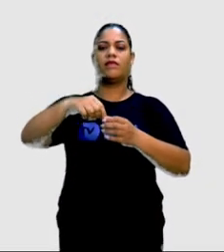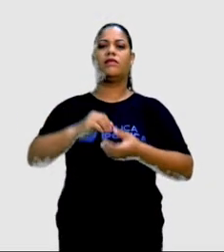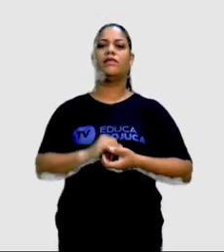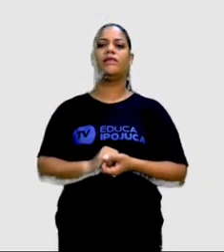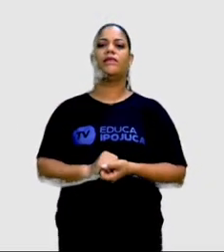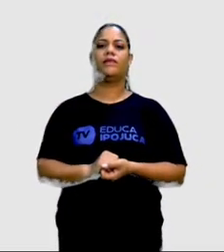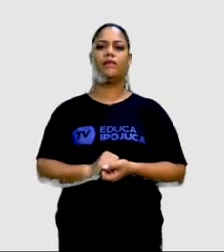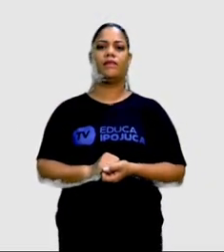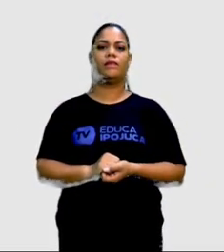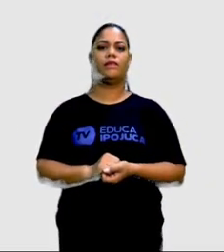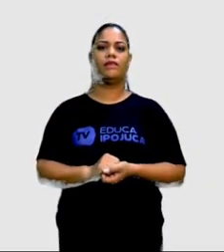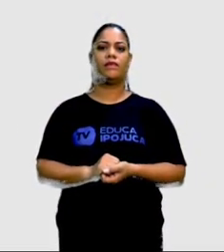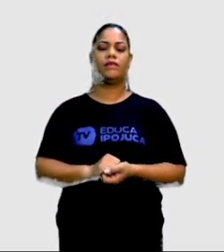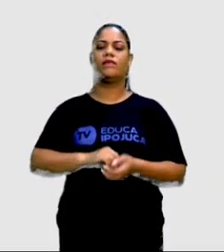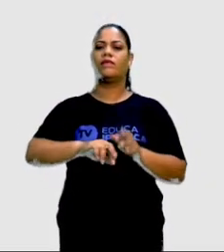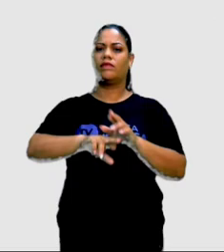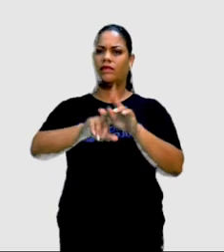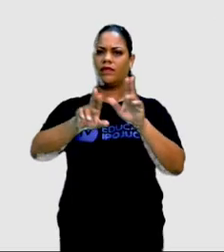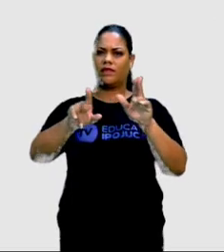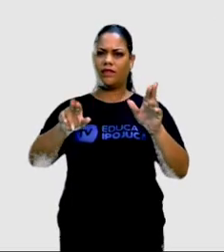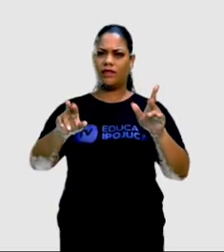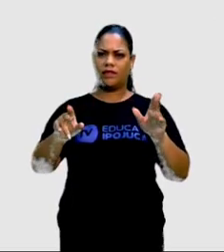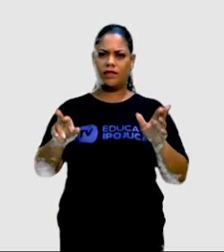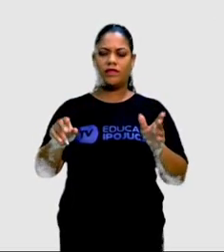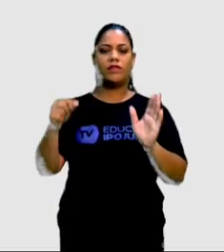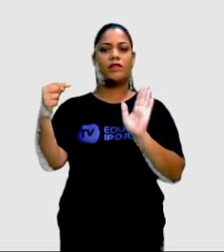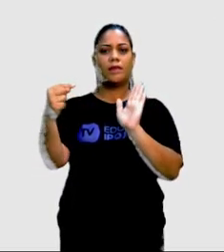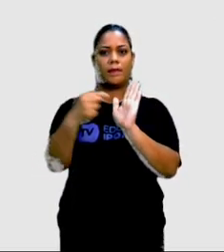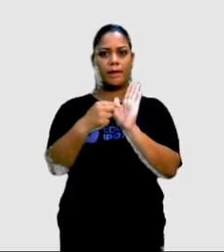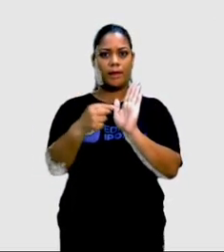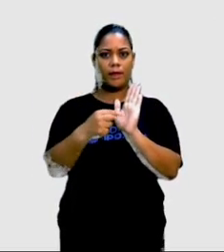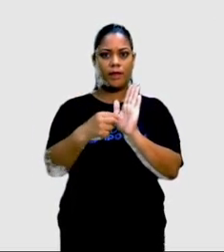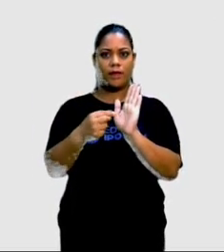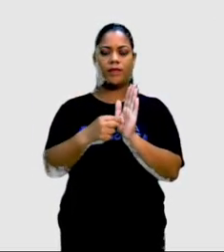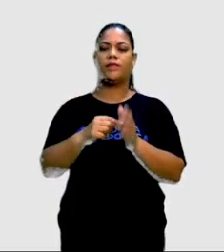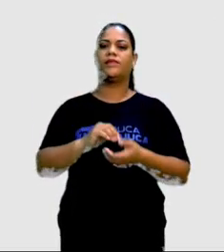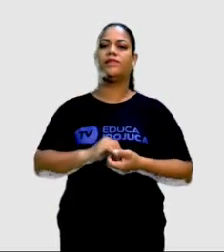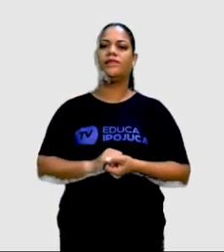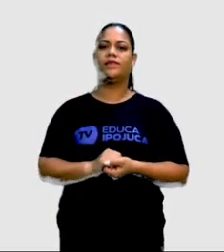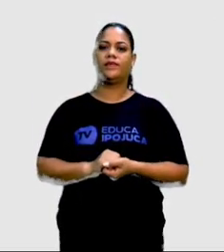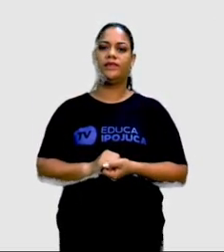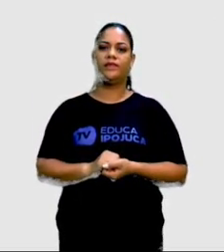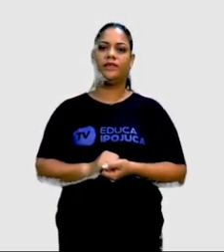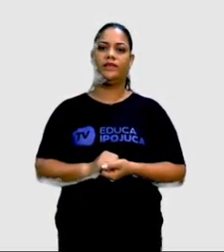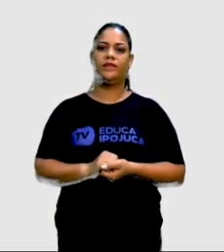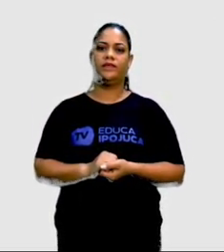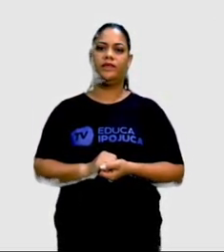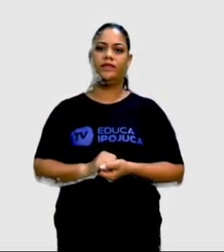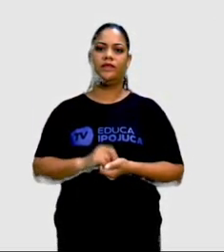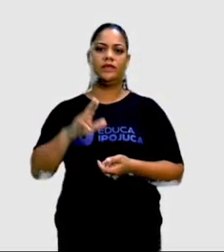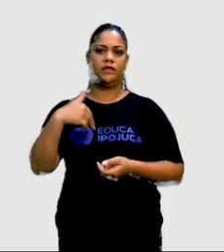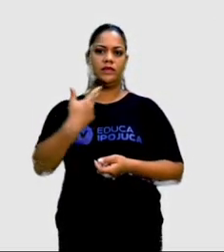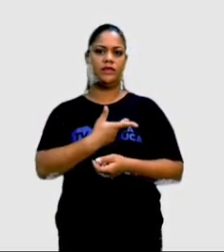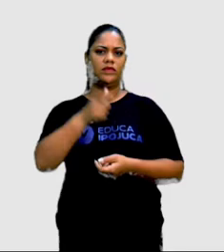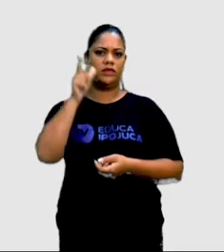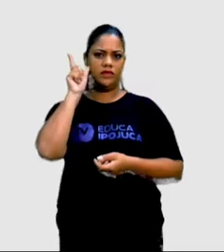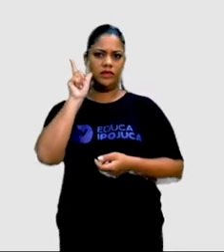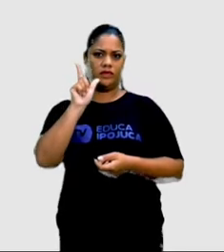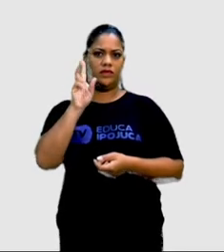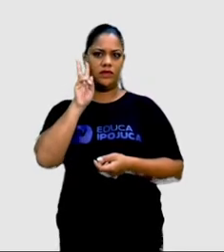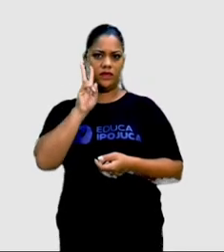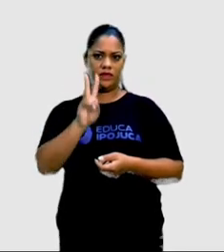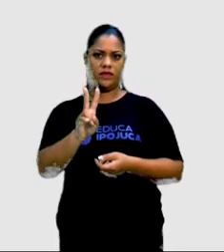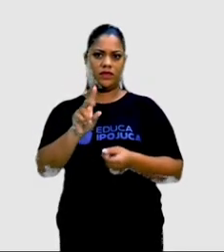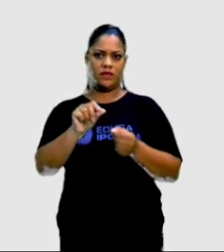são vários pontinhos que a gente está vendo aqui. Então, esses pontinhos que a gente consegue ver, ele é